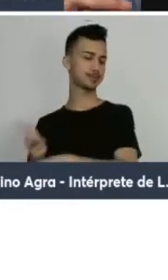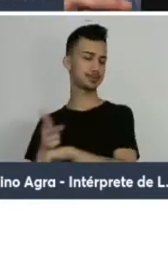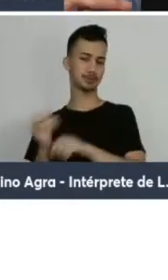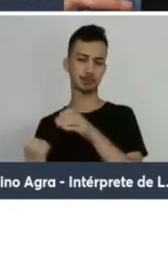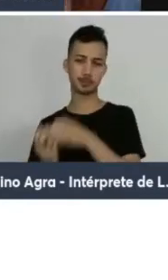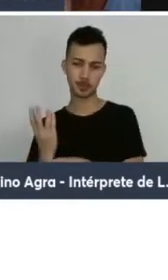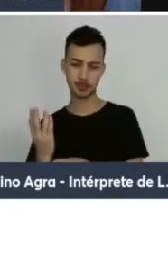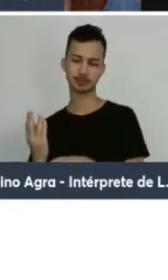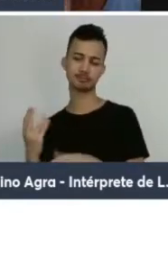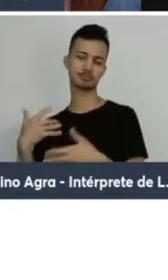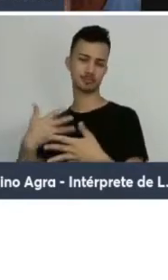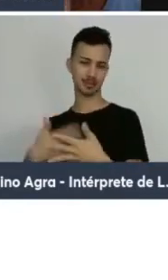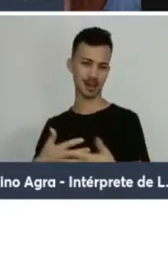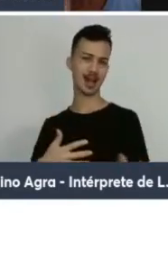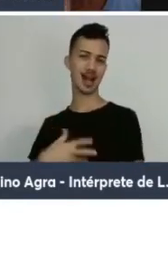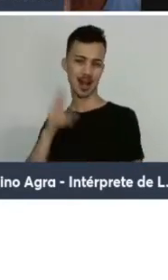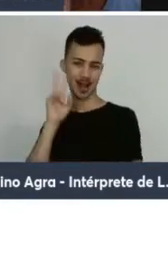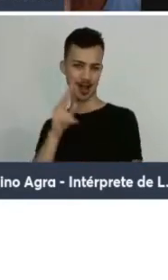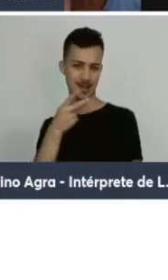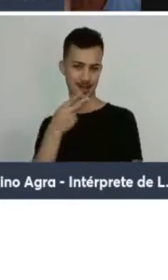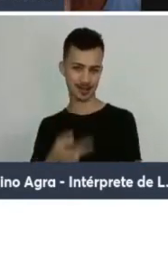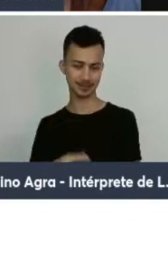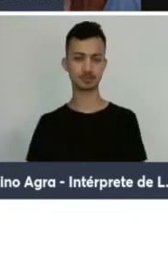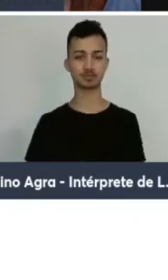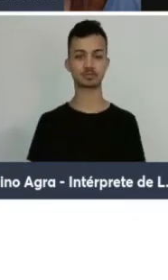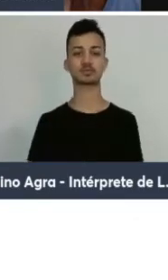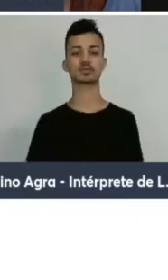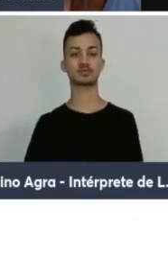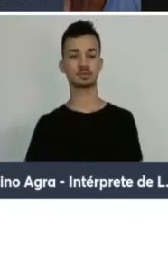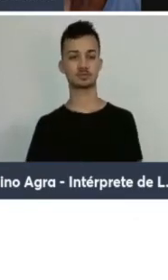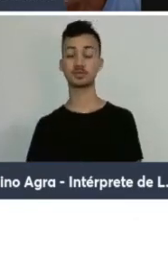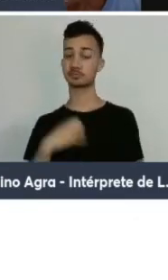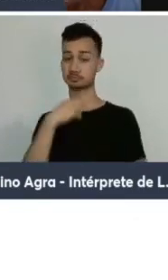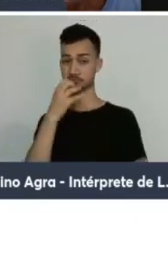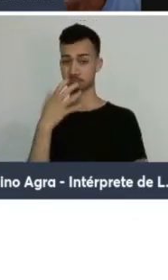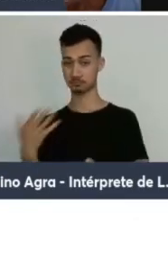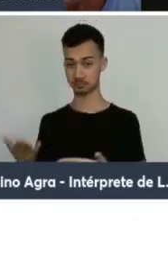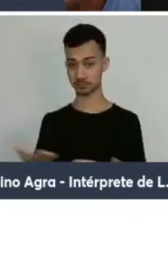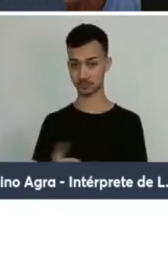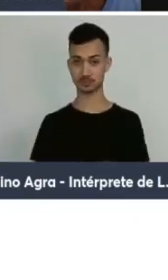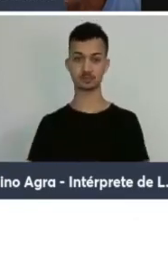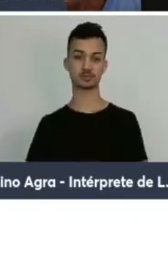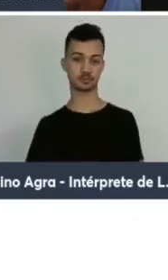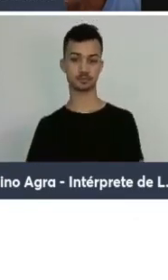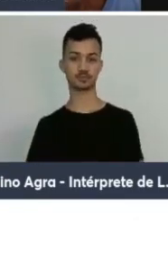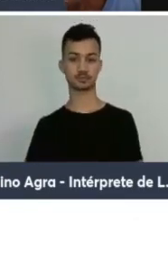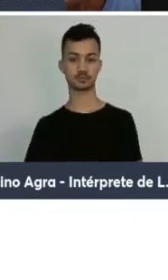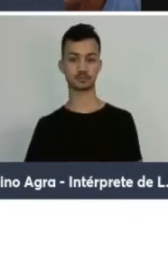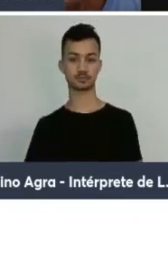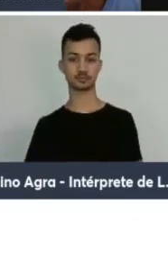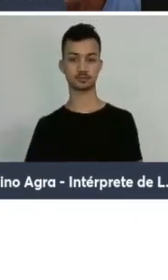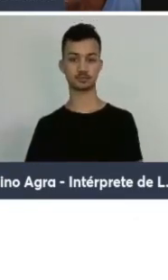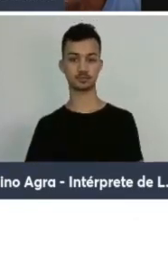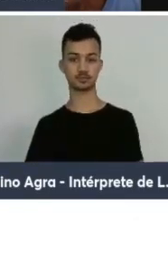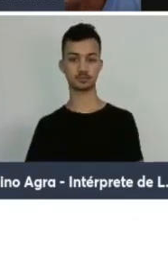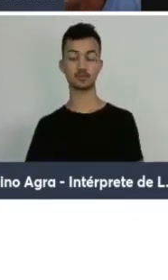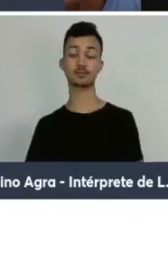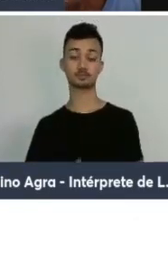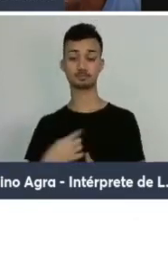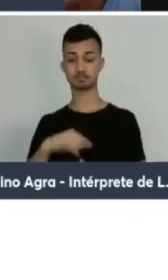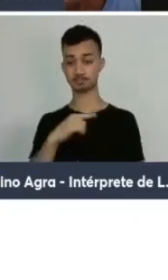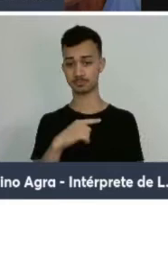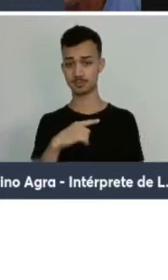sua trajetória nessa fala inicial de apresentação. Bem-vindo, Ciro. E também teremos a